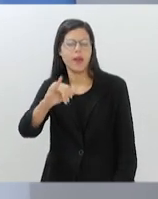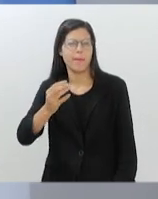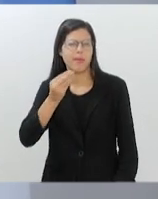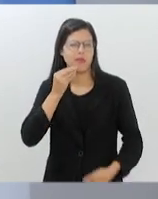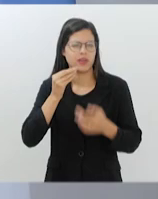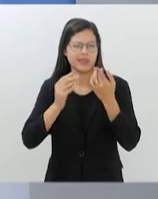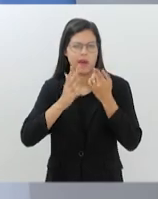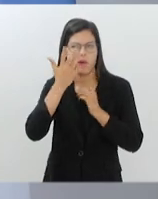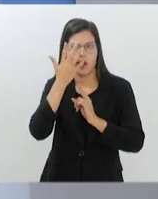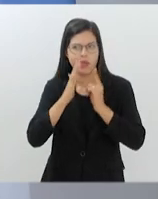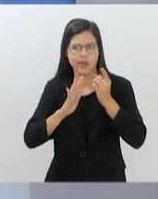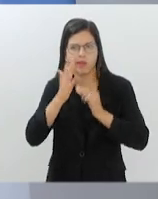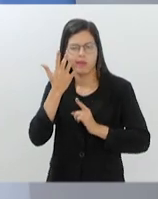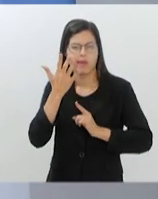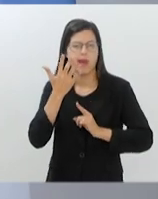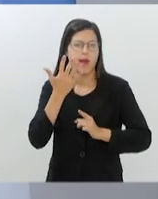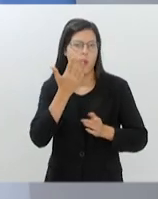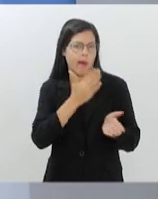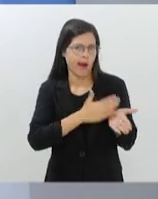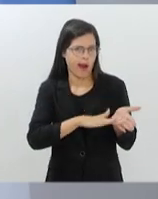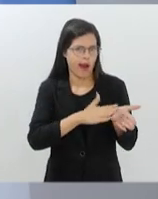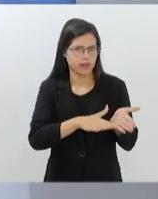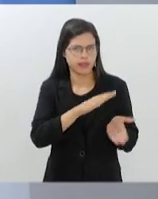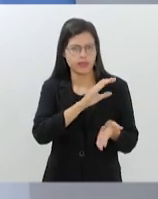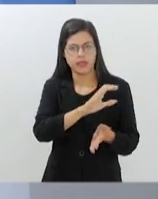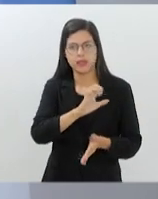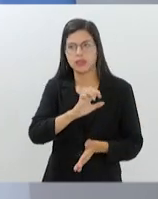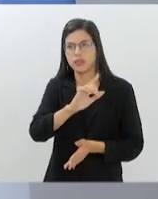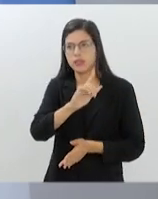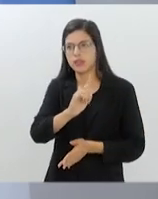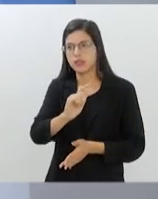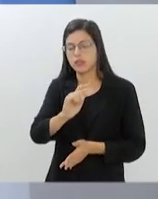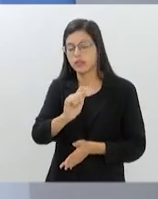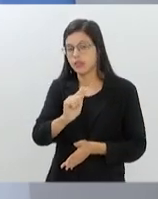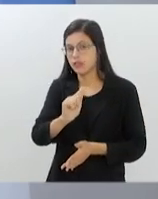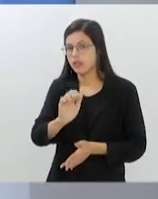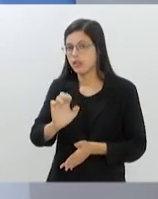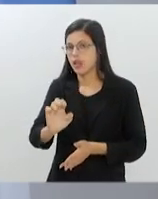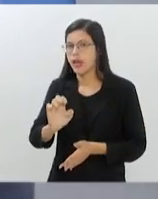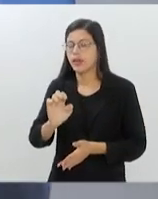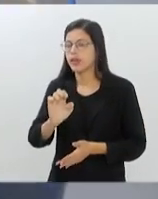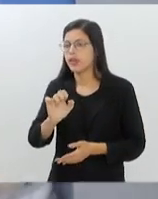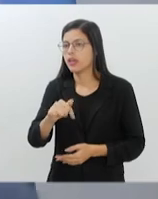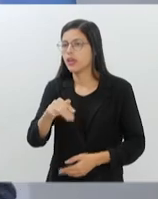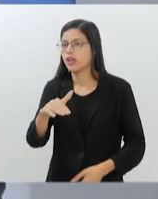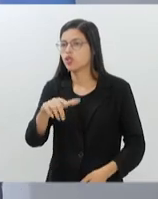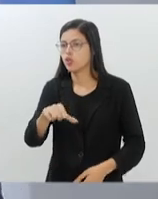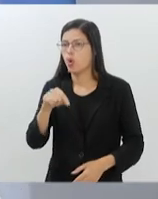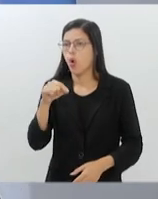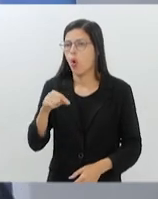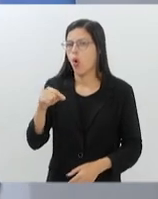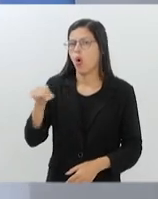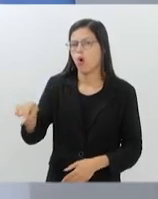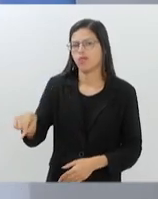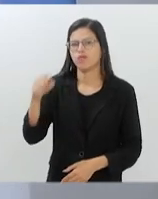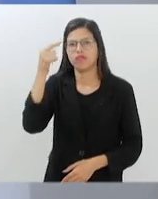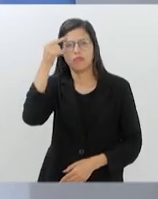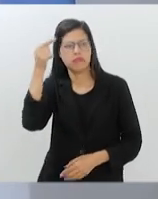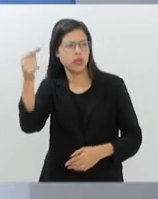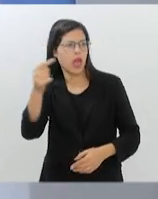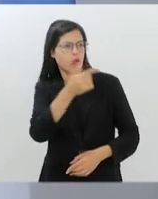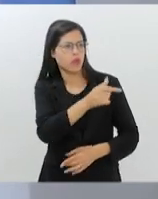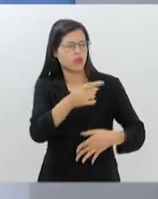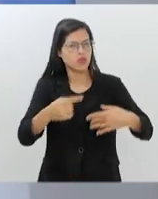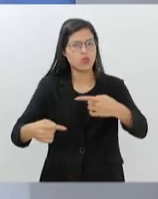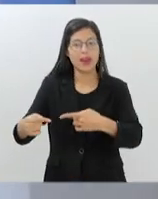as expensas da Sedai são daquela lista quem quem define isso a senhora dá uma ideia o outro dá ideia o diretor discute Mas quem